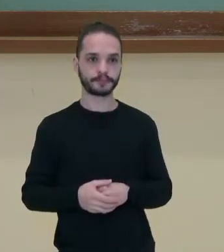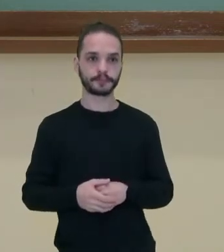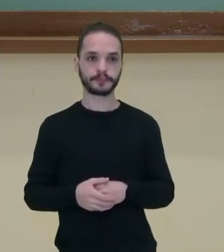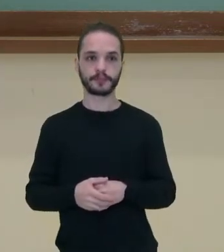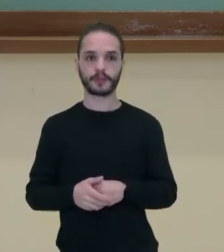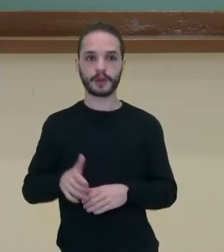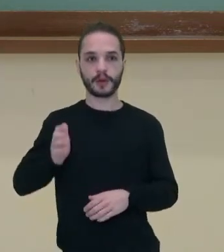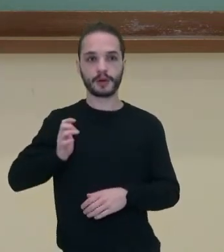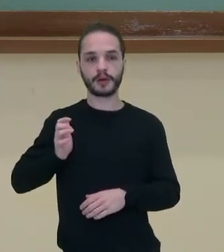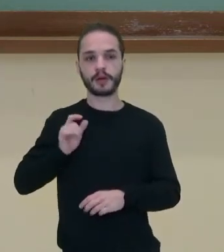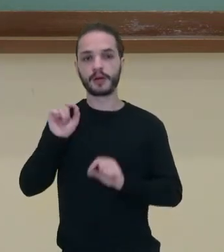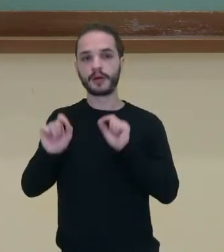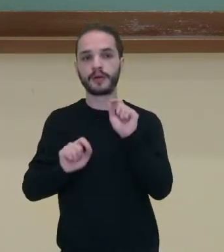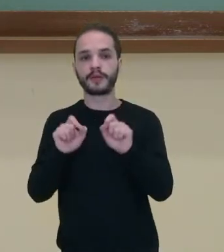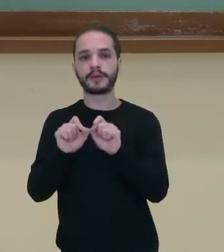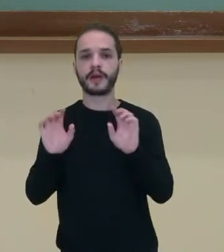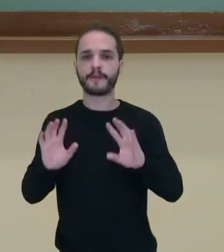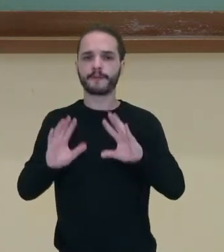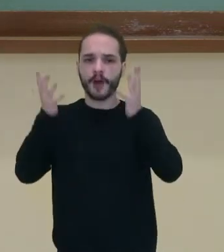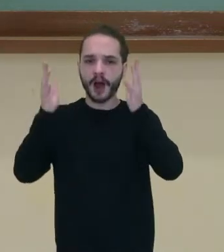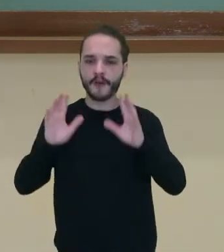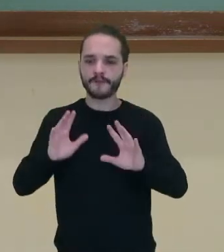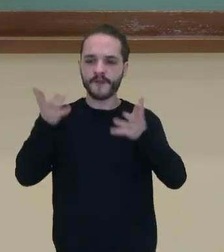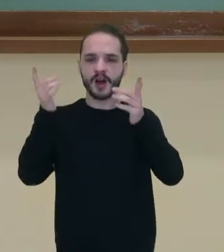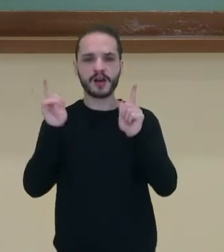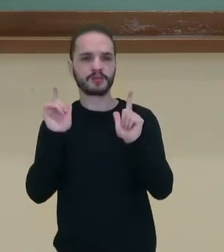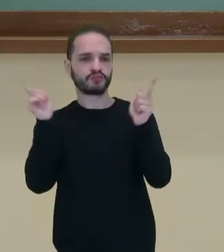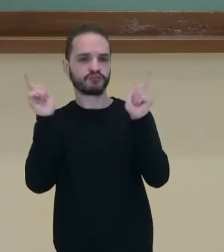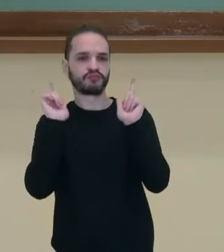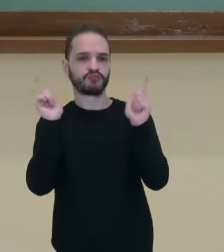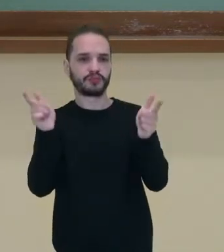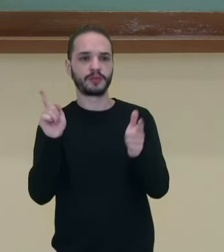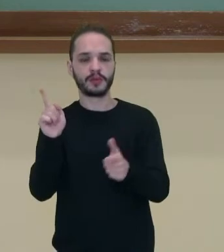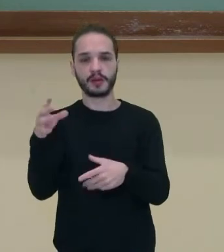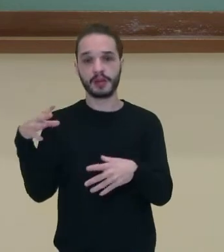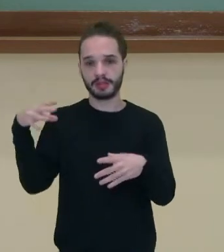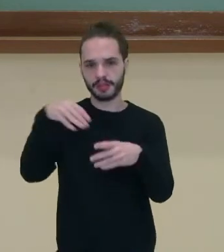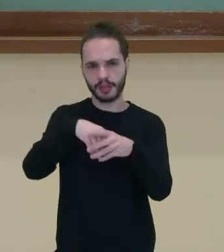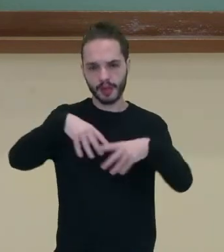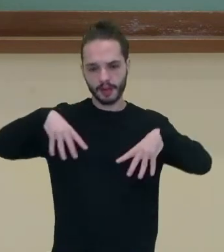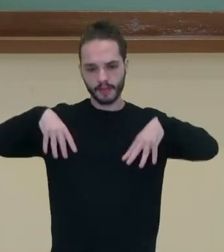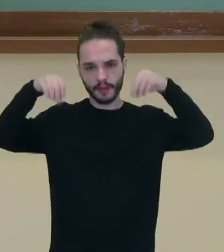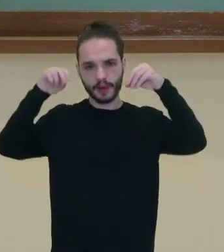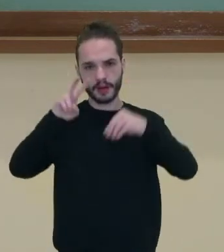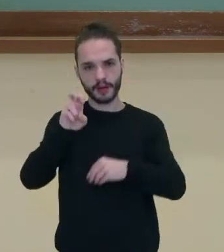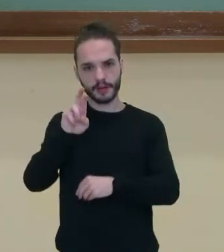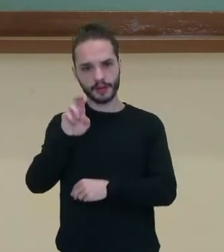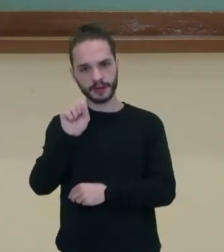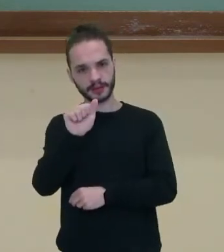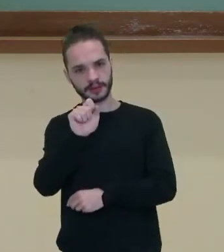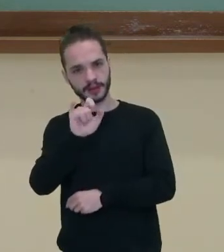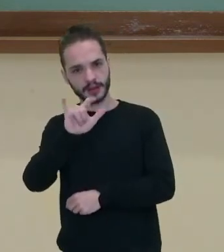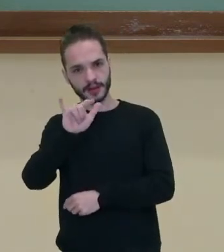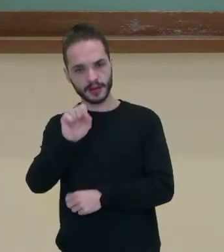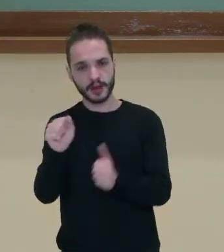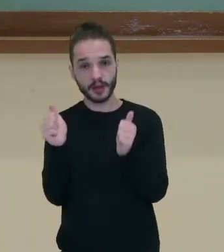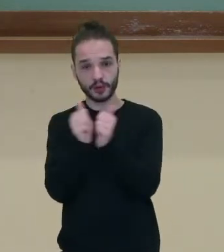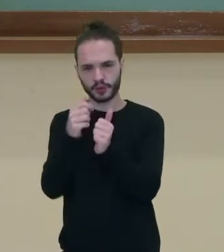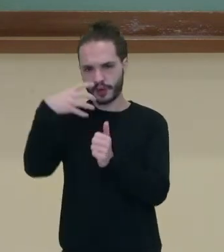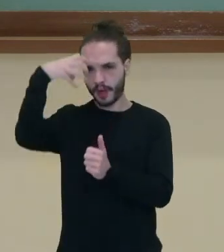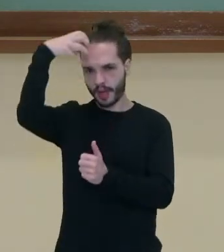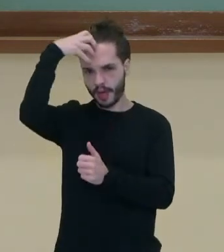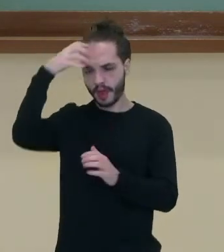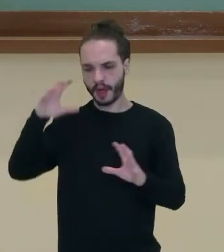festas e divertimentos. A vida dos nobres no Palácio de Versalhes, né, em volta do rei, né, em volta da corte, gente,